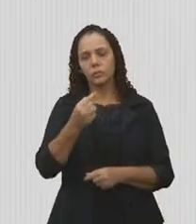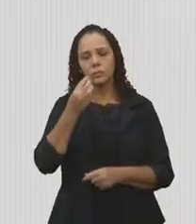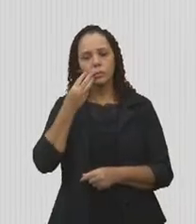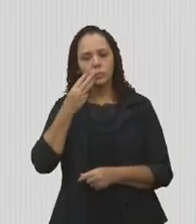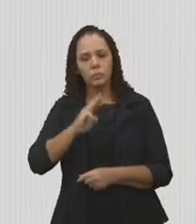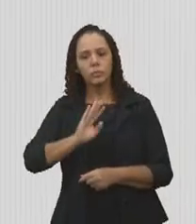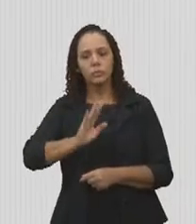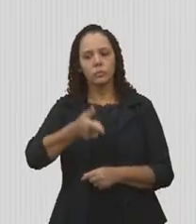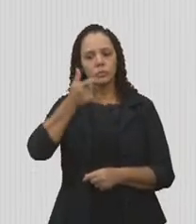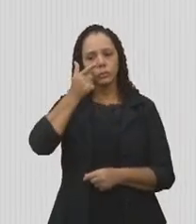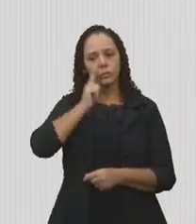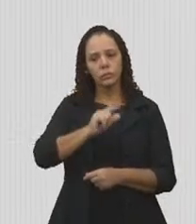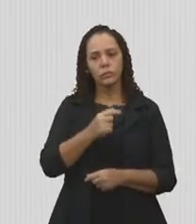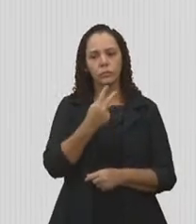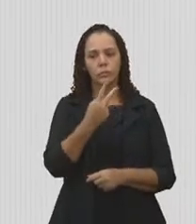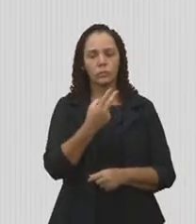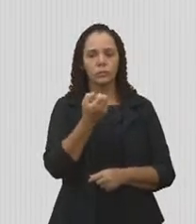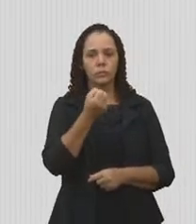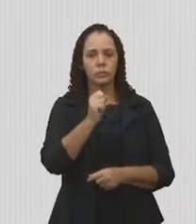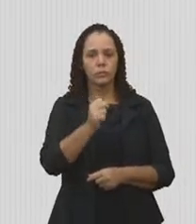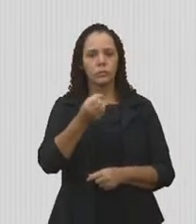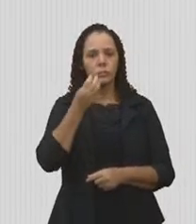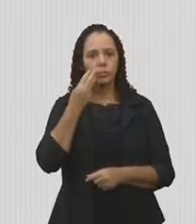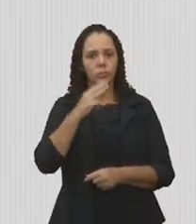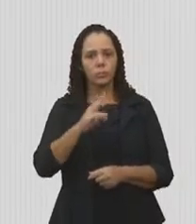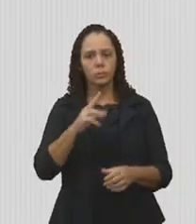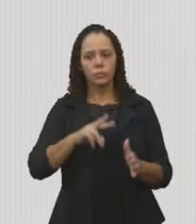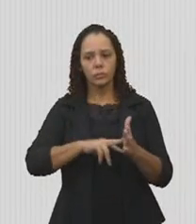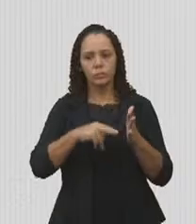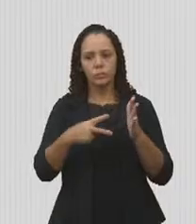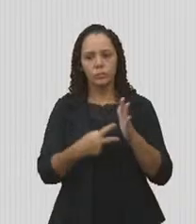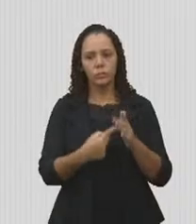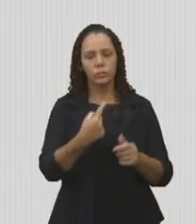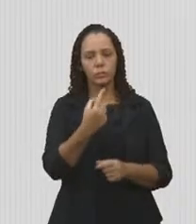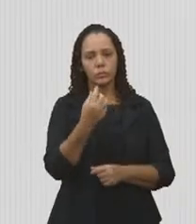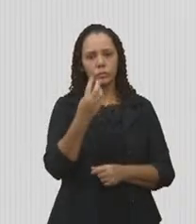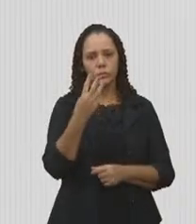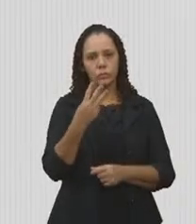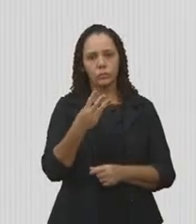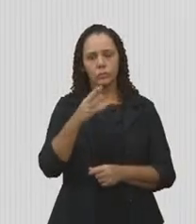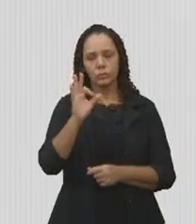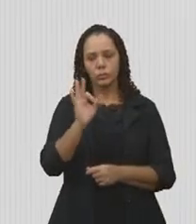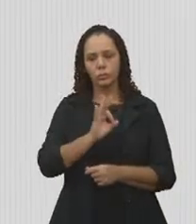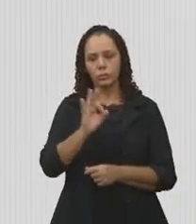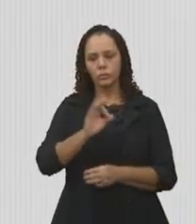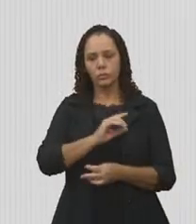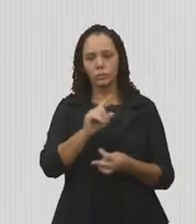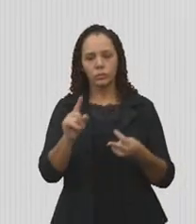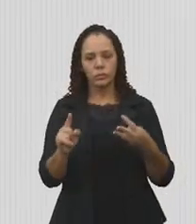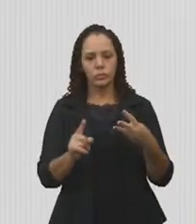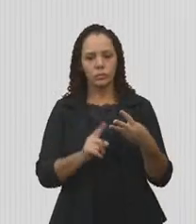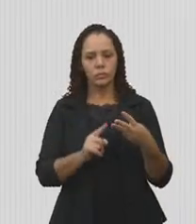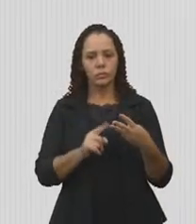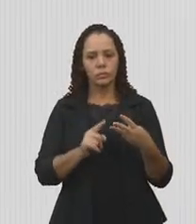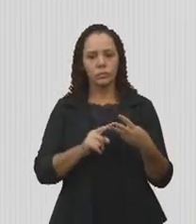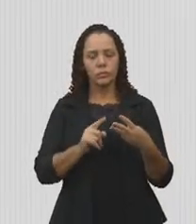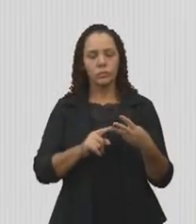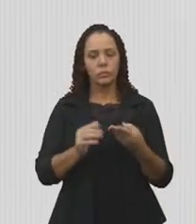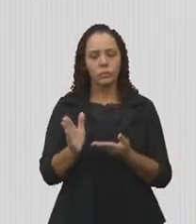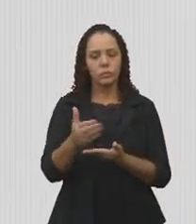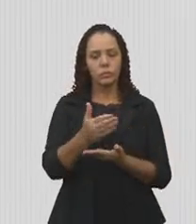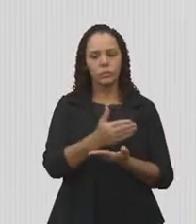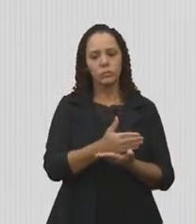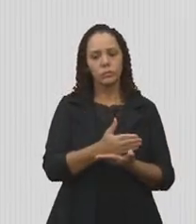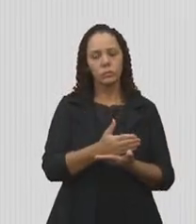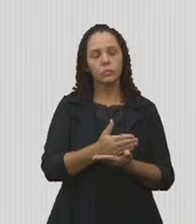arrecadou 28 milhões, que são 13%. Intra-orçamentárias são receitas que o município recebe